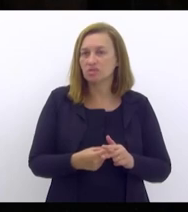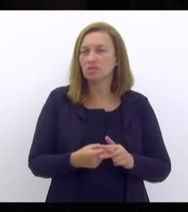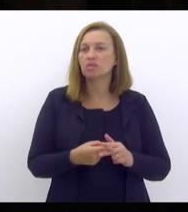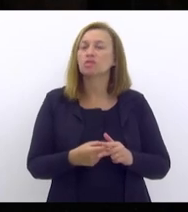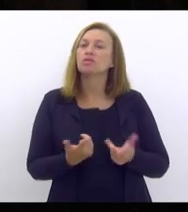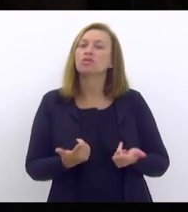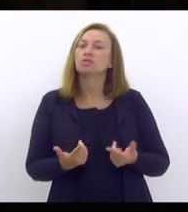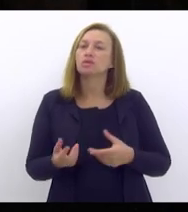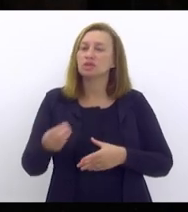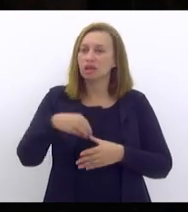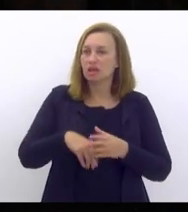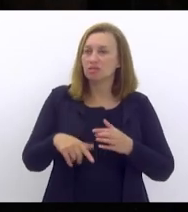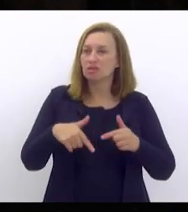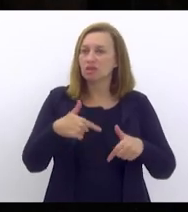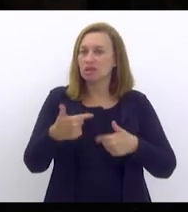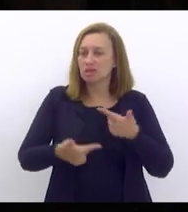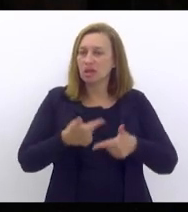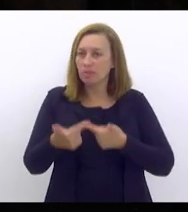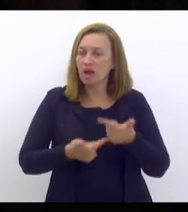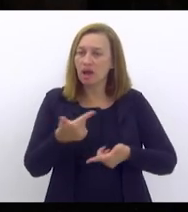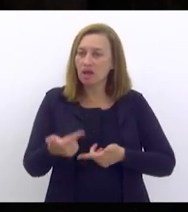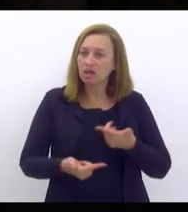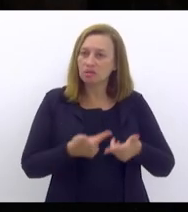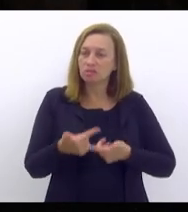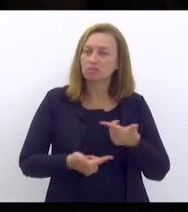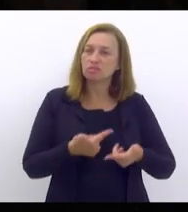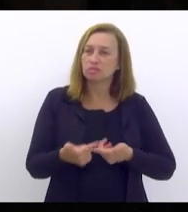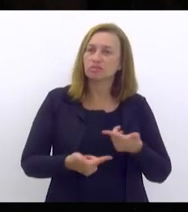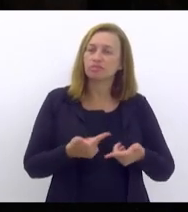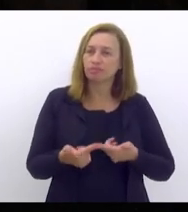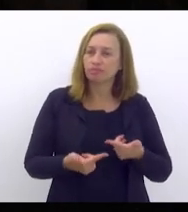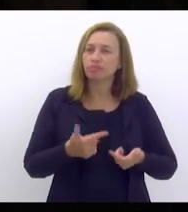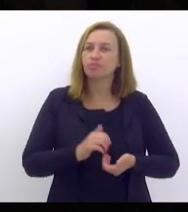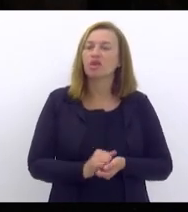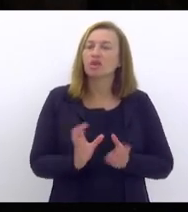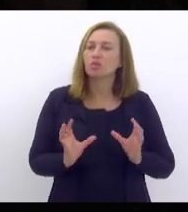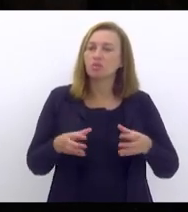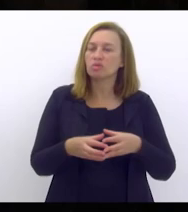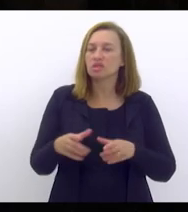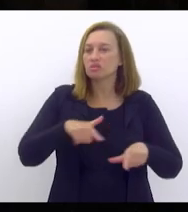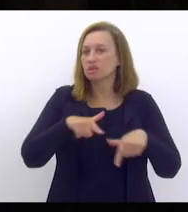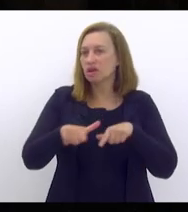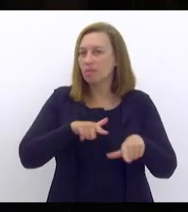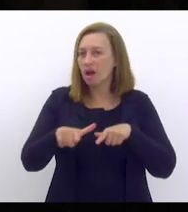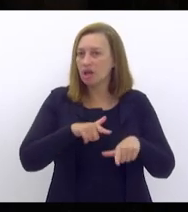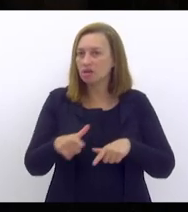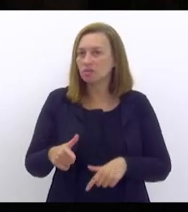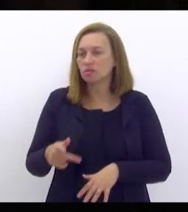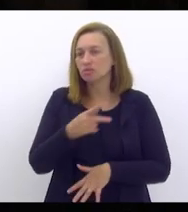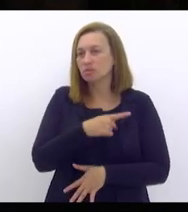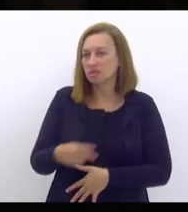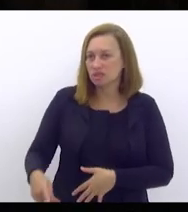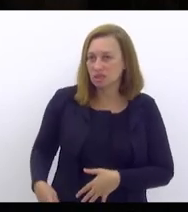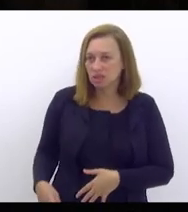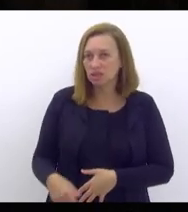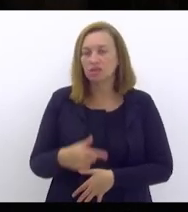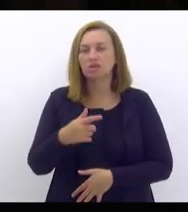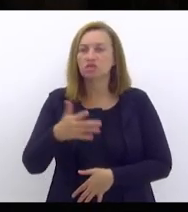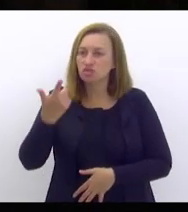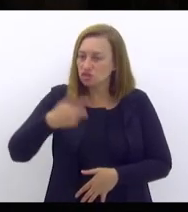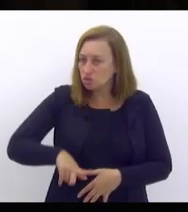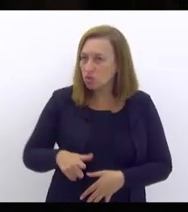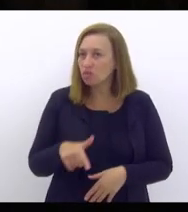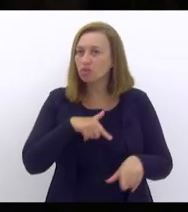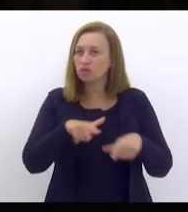trabalham dentro da Companhia Siderúrgica Nacional. A nossa comissão de trabalho, enquanto presidenta, coloco mais uma vez